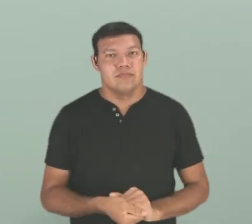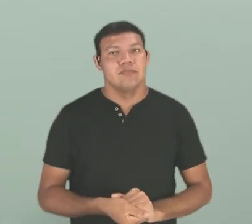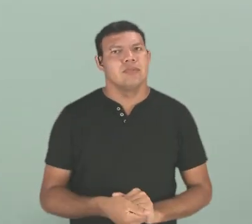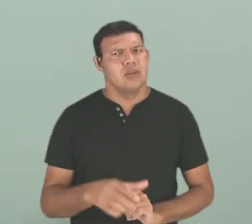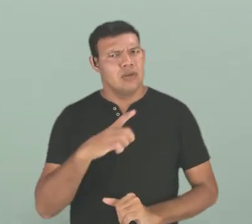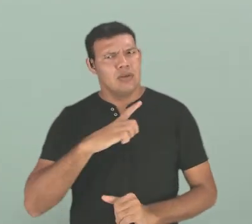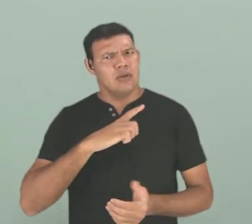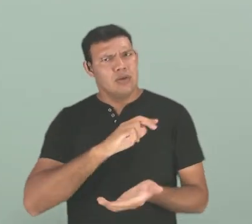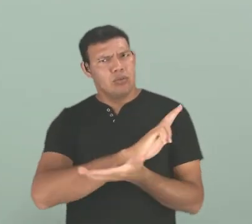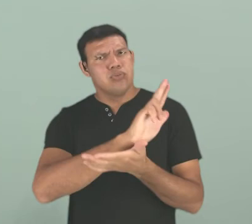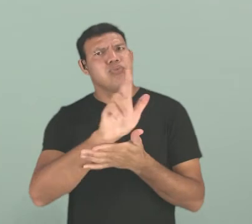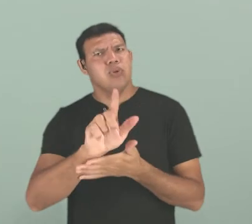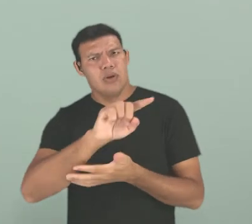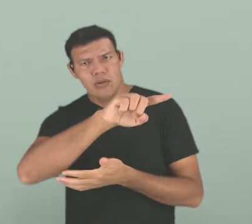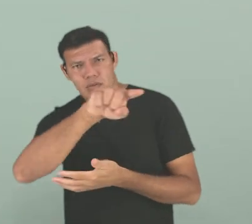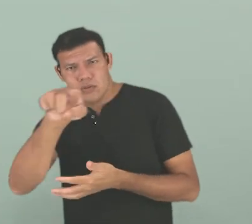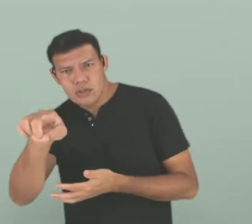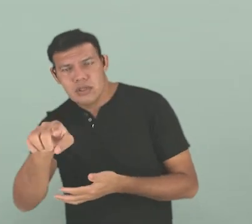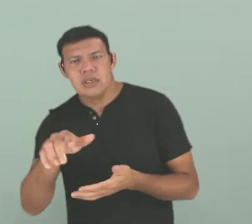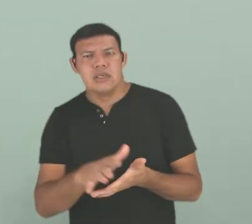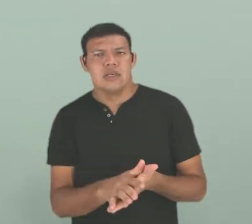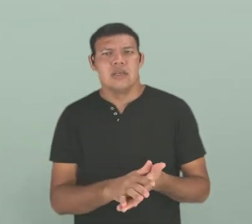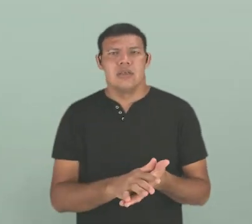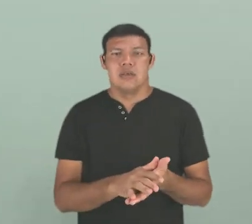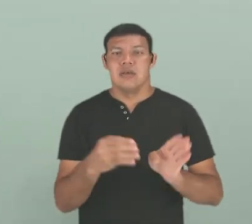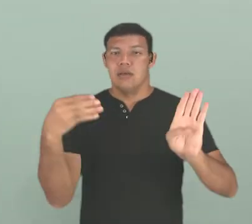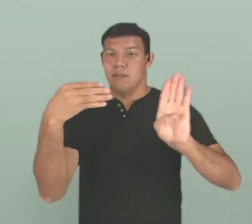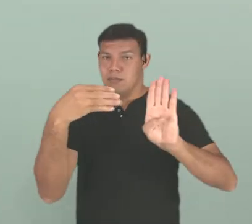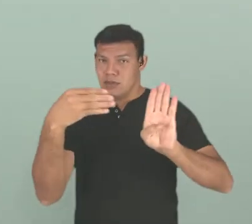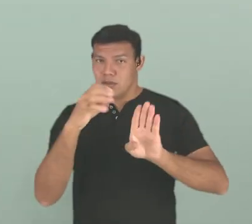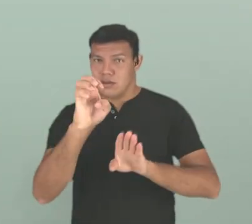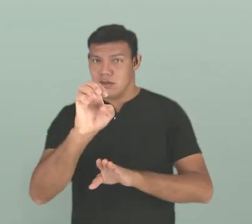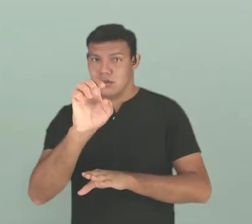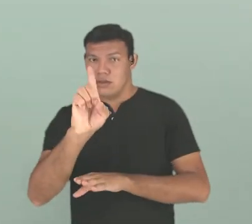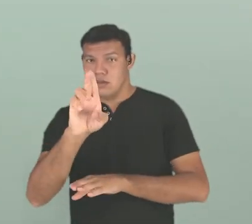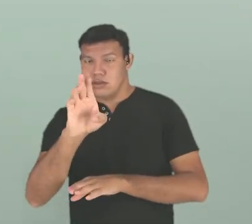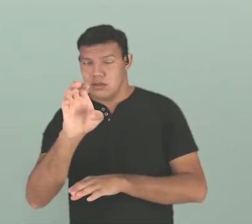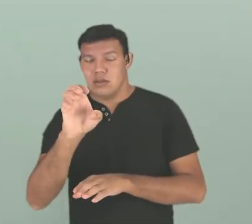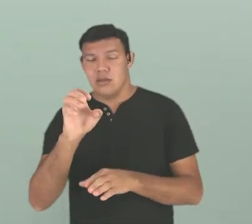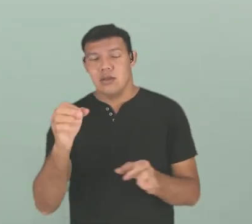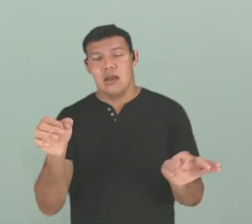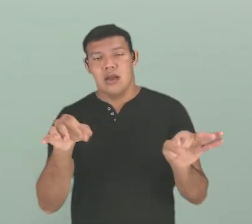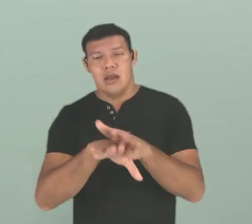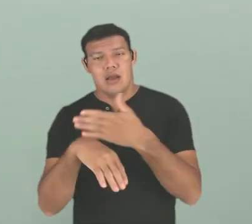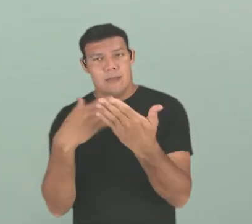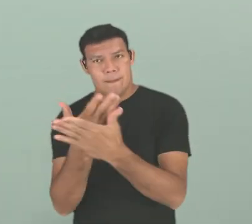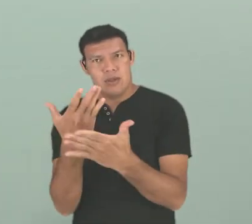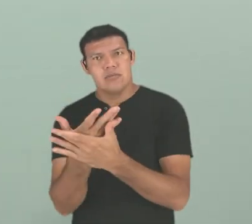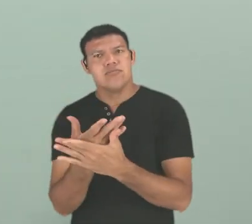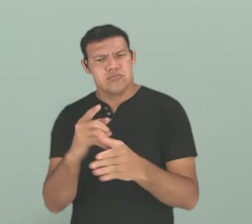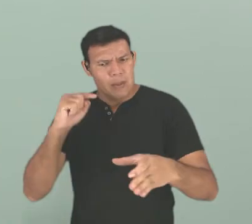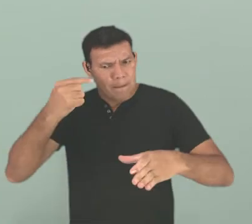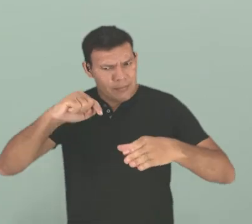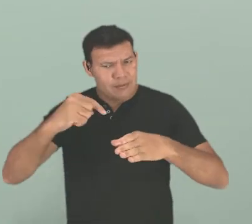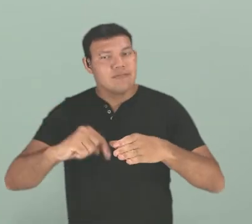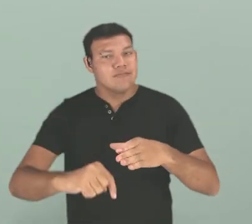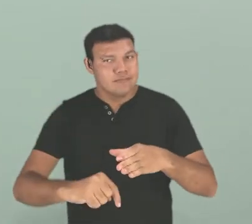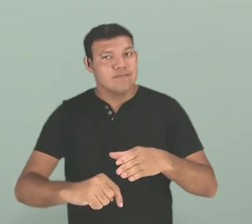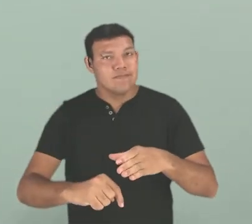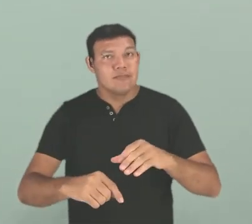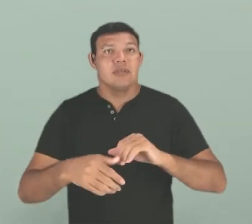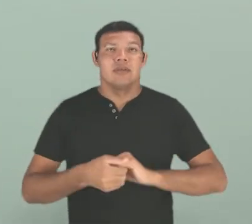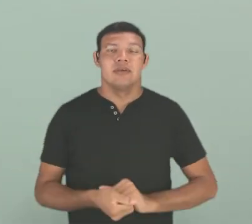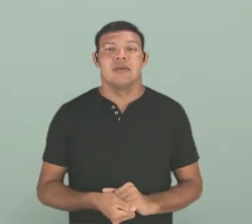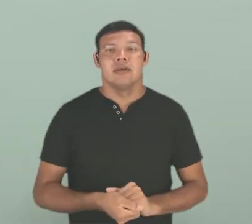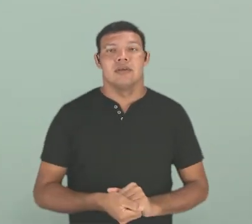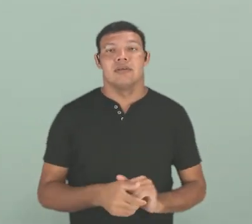Se você quiser, você pode encontrar tudo isso lá na plataforma Eduque, quando você terminar a aula de hoje, você quiser aprofundar o seu conhecimento,